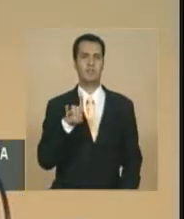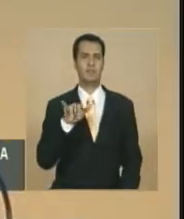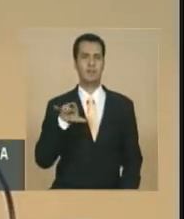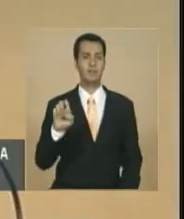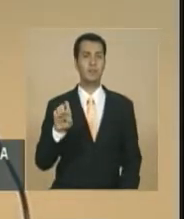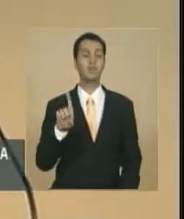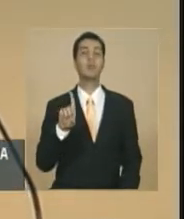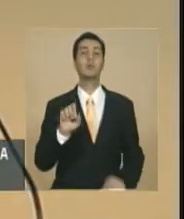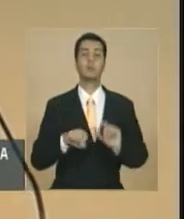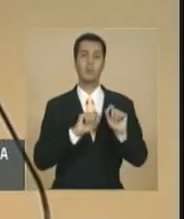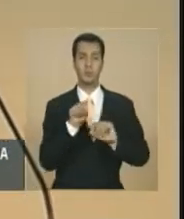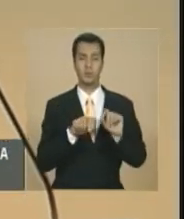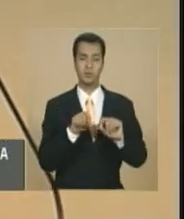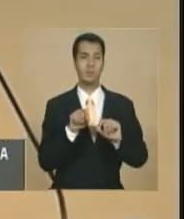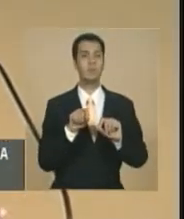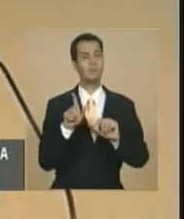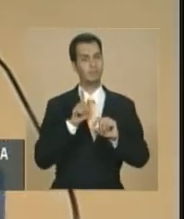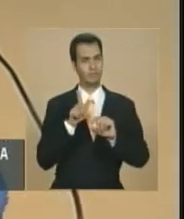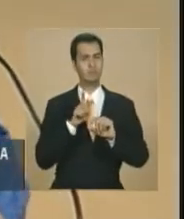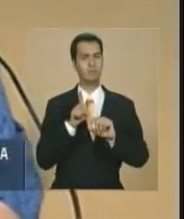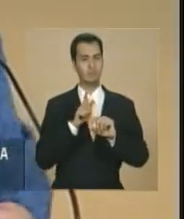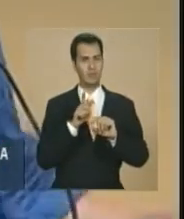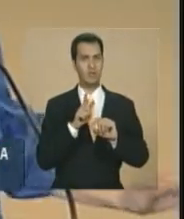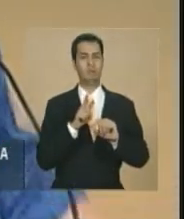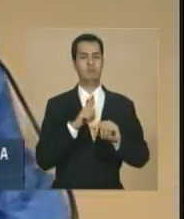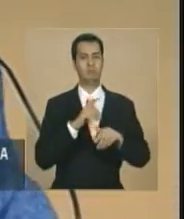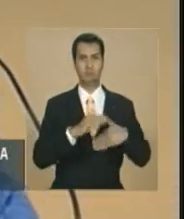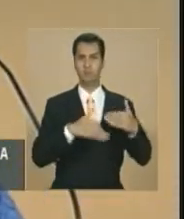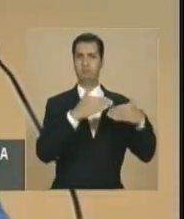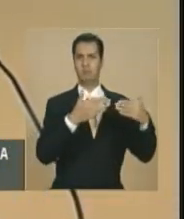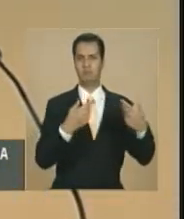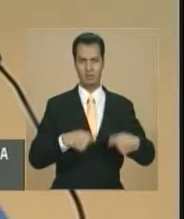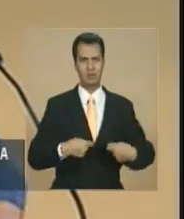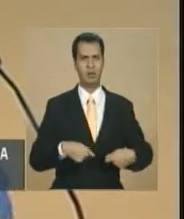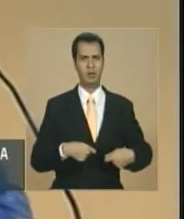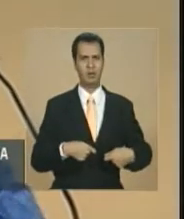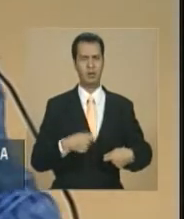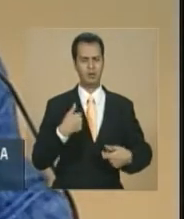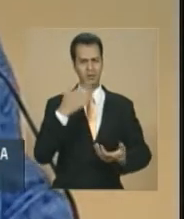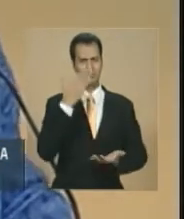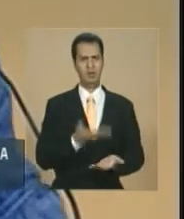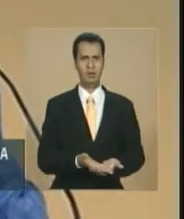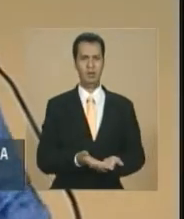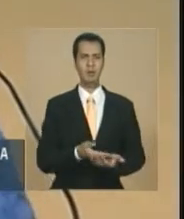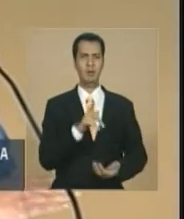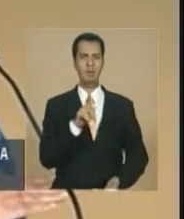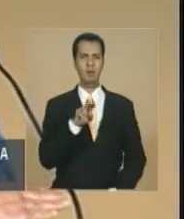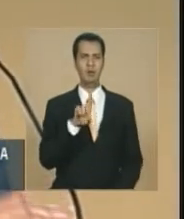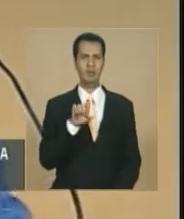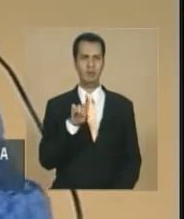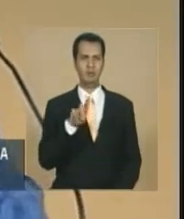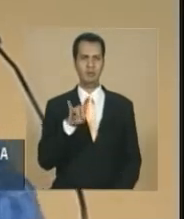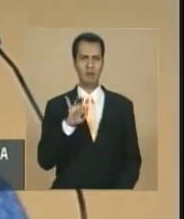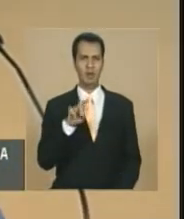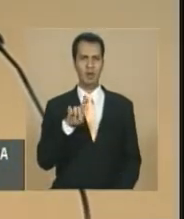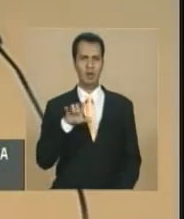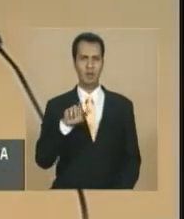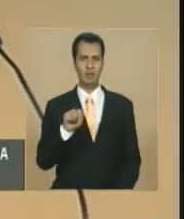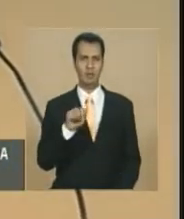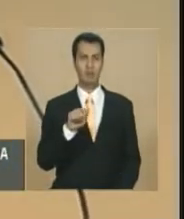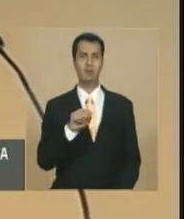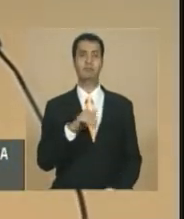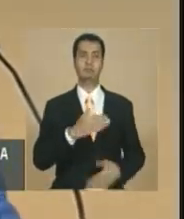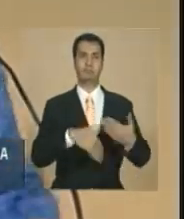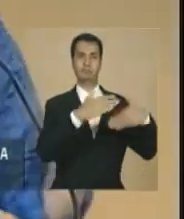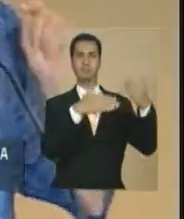também. Não é só, não tenhamos dúvida disso. Aumento de produtividade diminui pressão